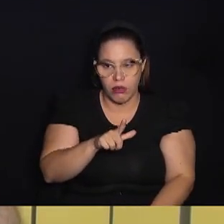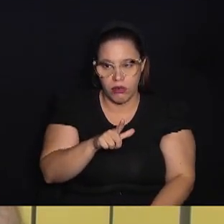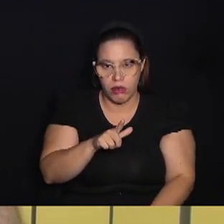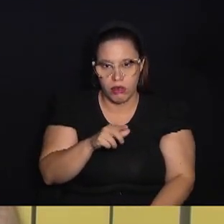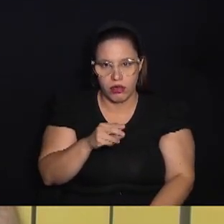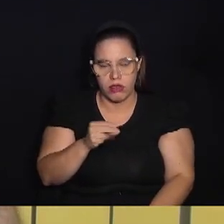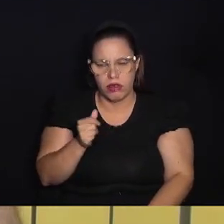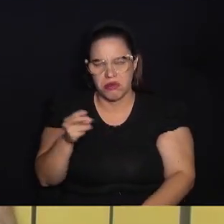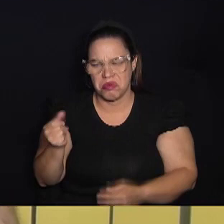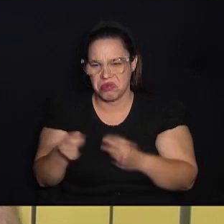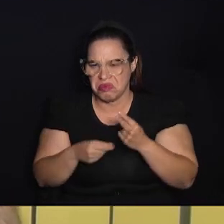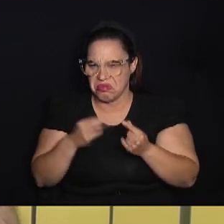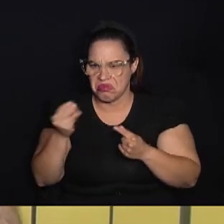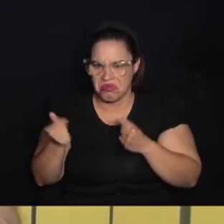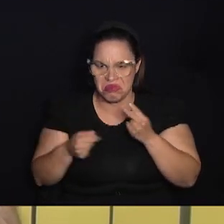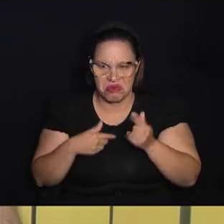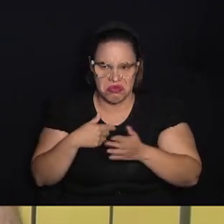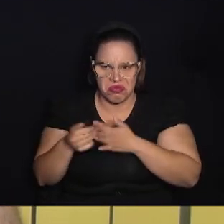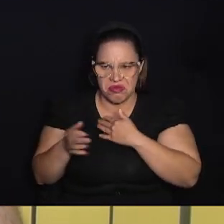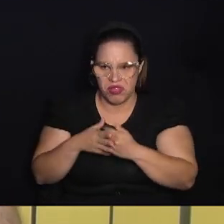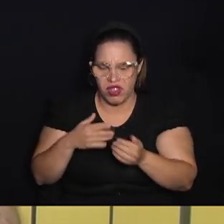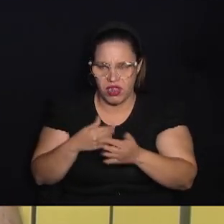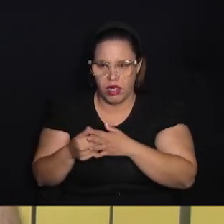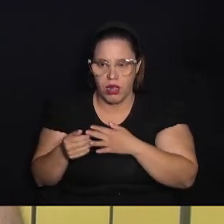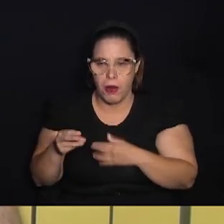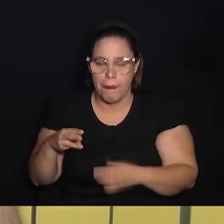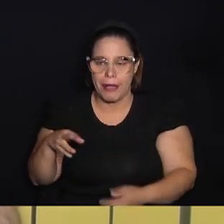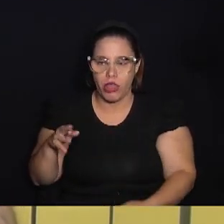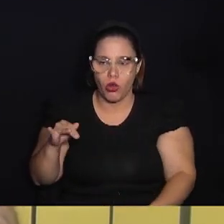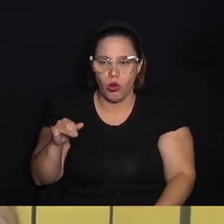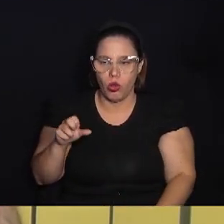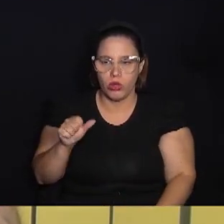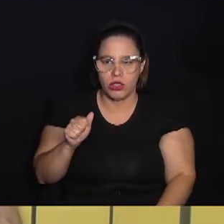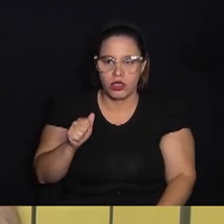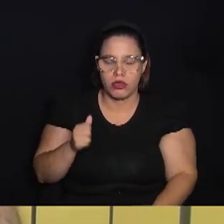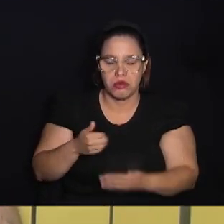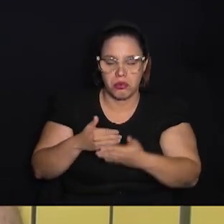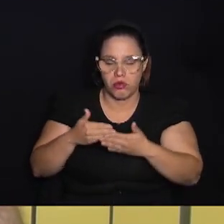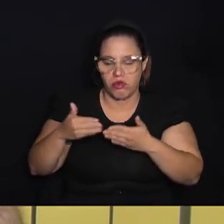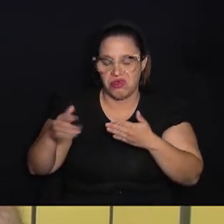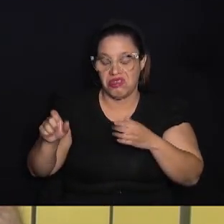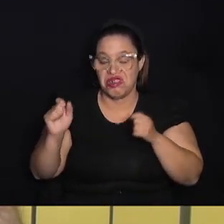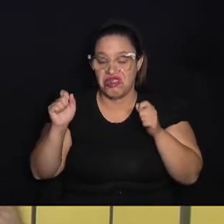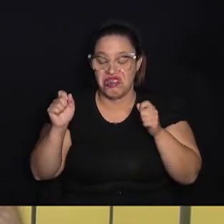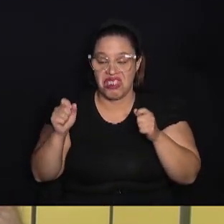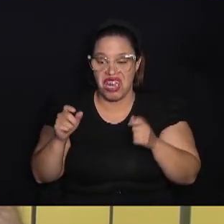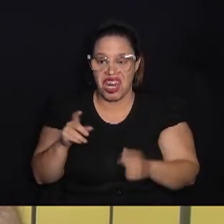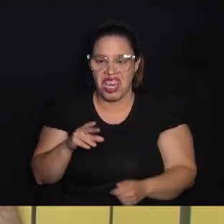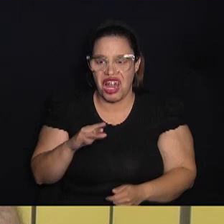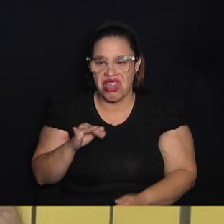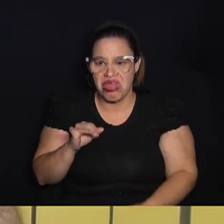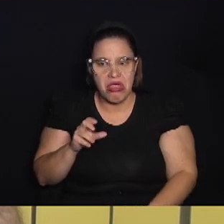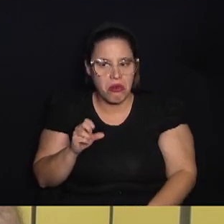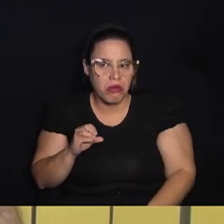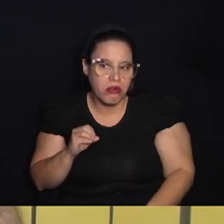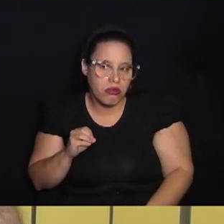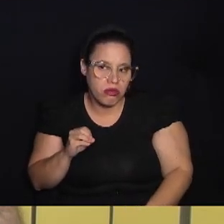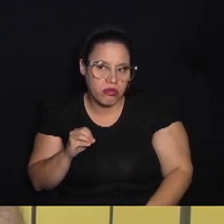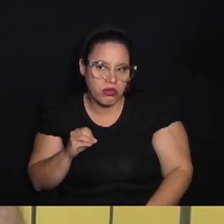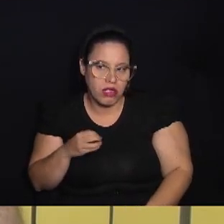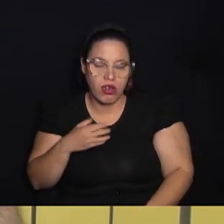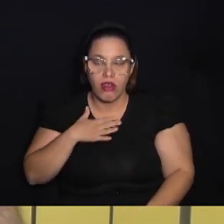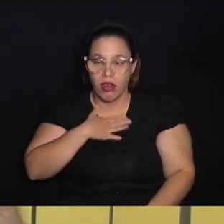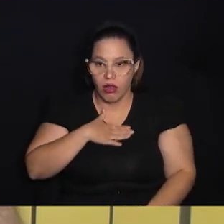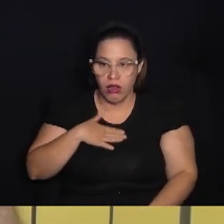mitologias que ultrapassam os interesses de quem é católico então eu gosto muito das histórias de de da da